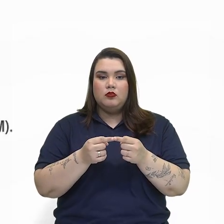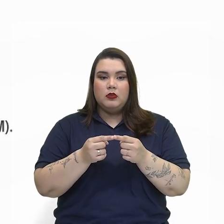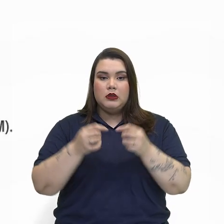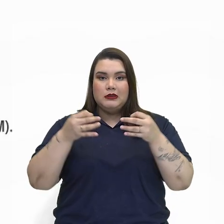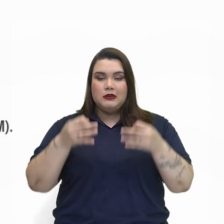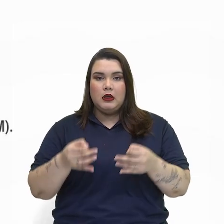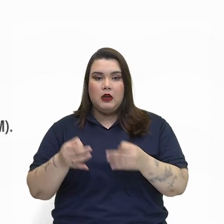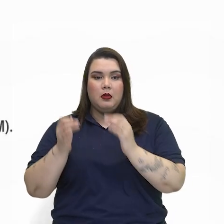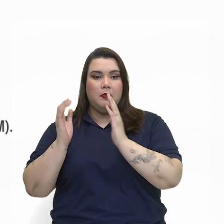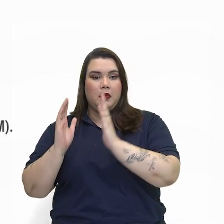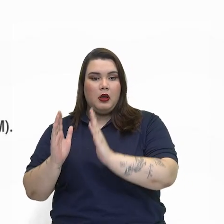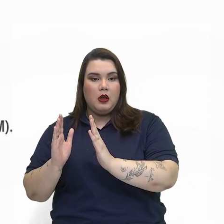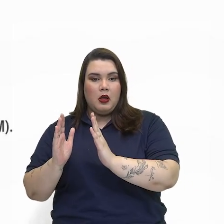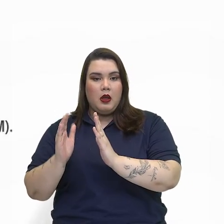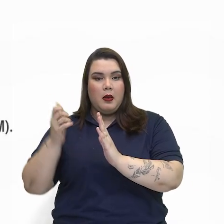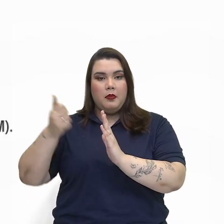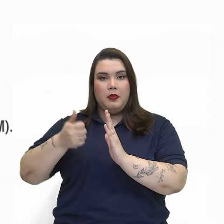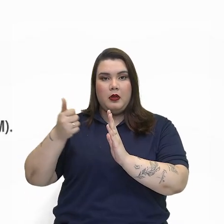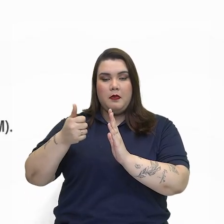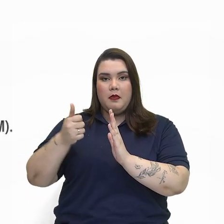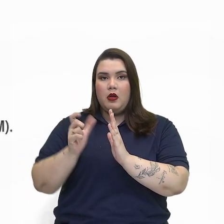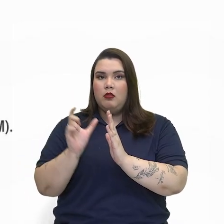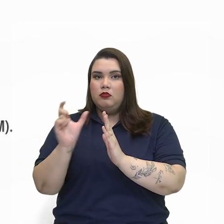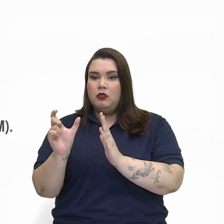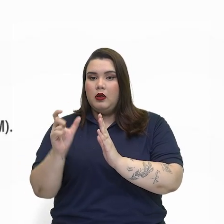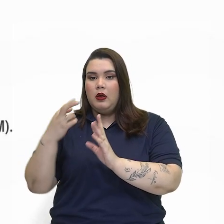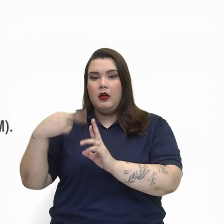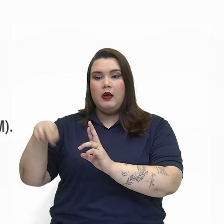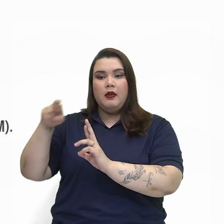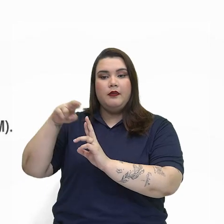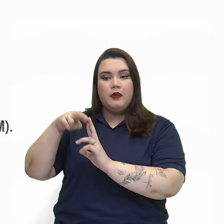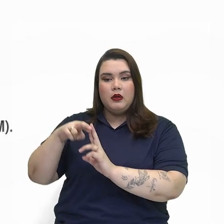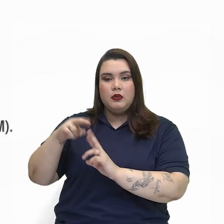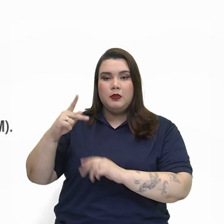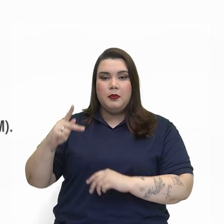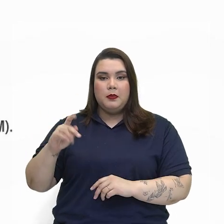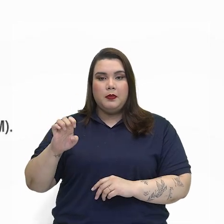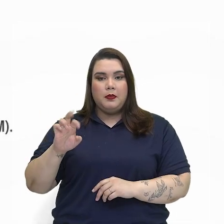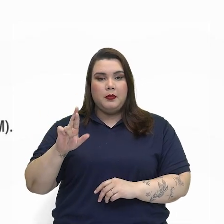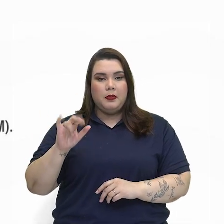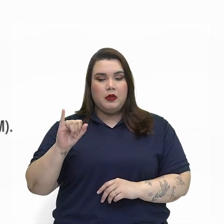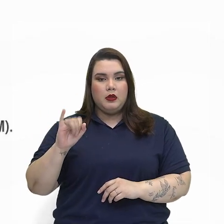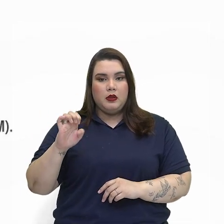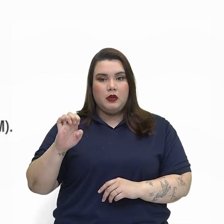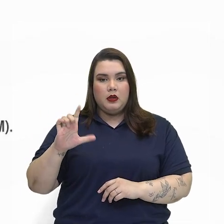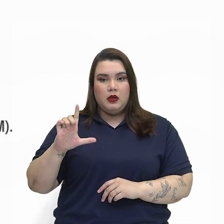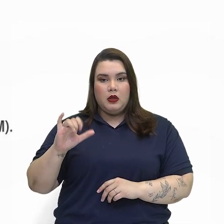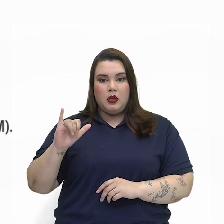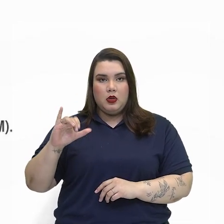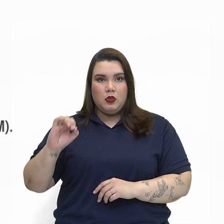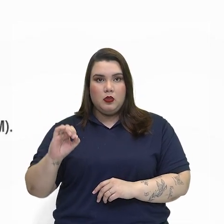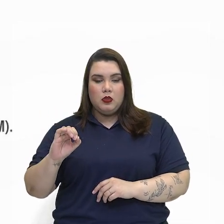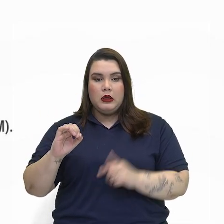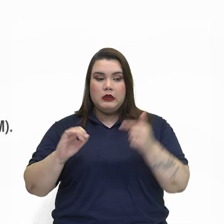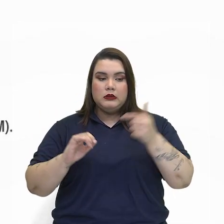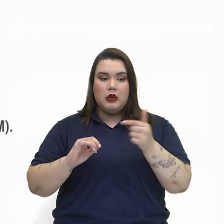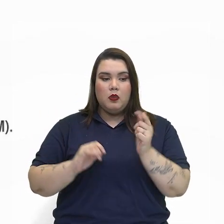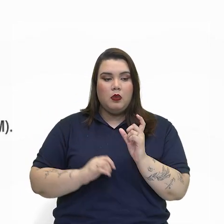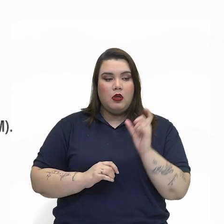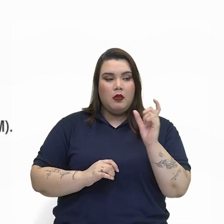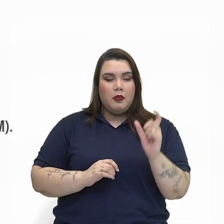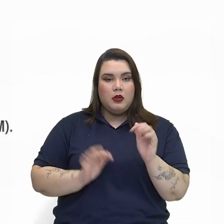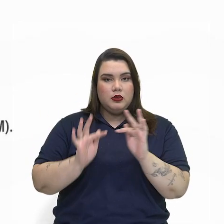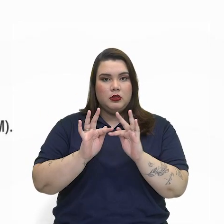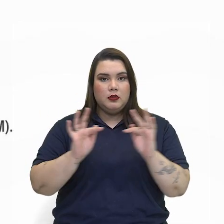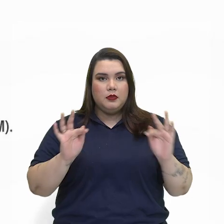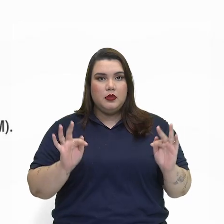aqui, ó. Então, a primeira parte da resposta se refere ao que está acontecendo no periélio e a segunda parte é o